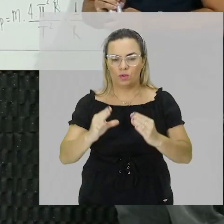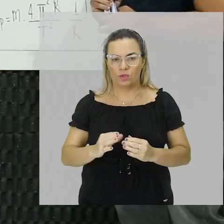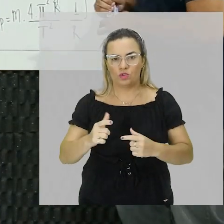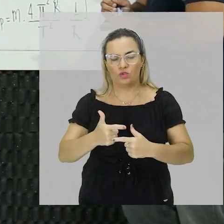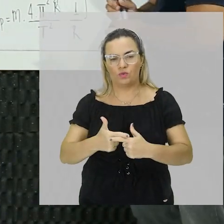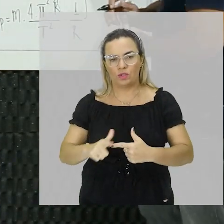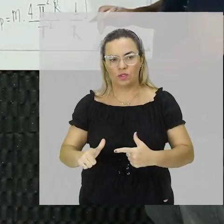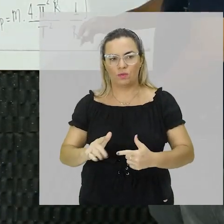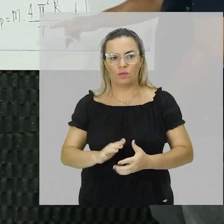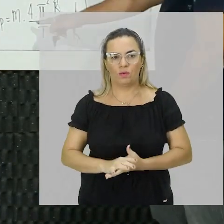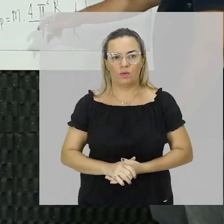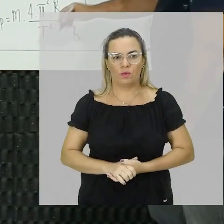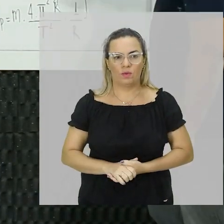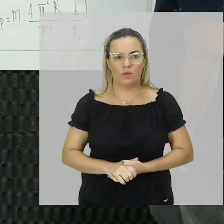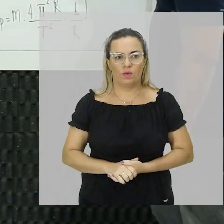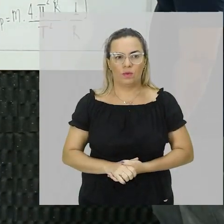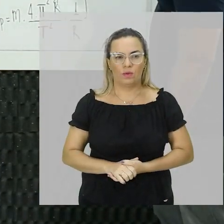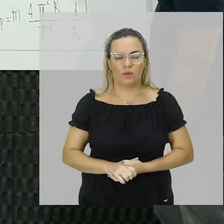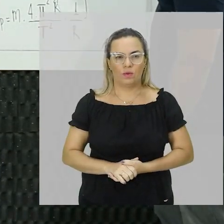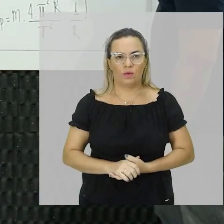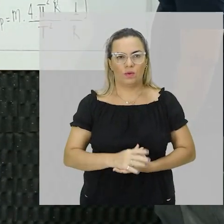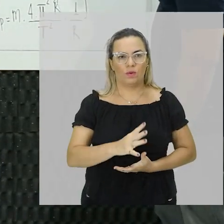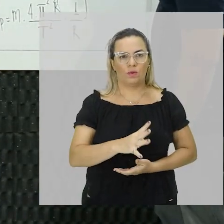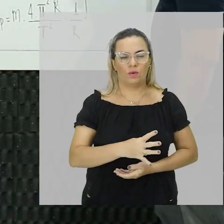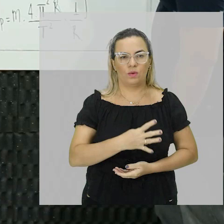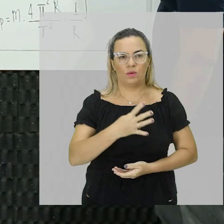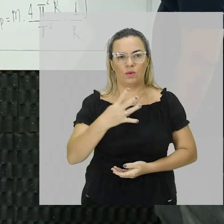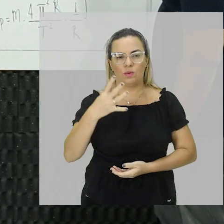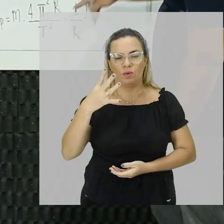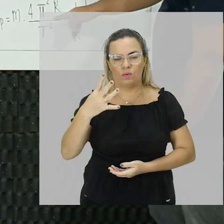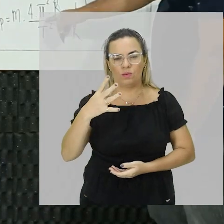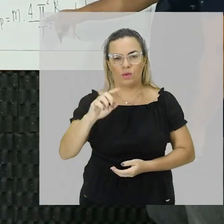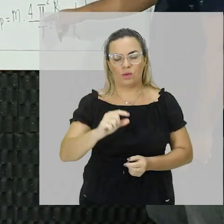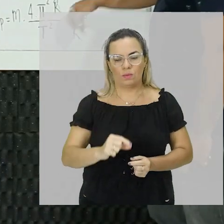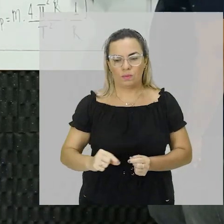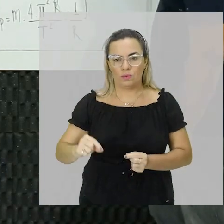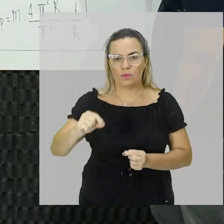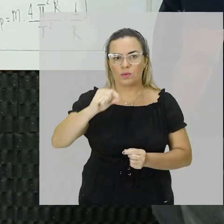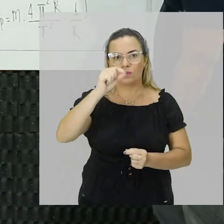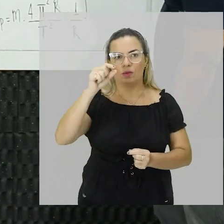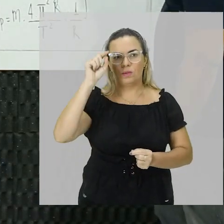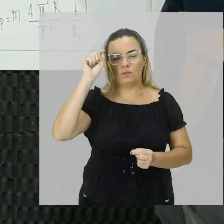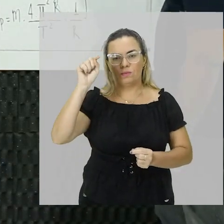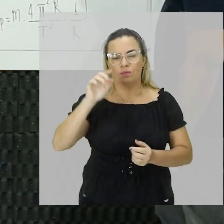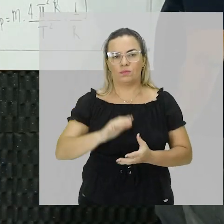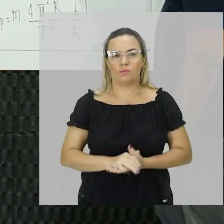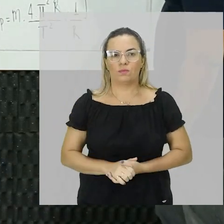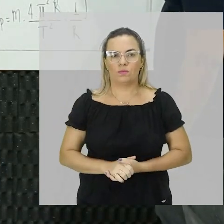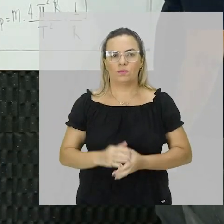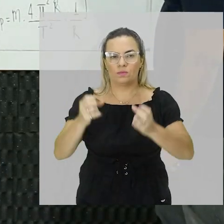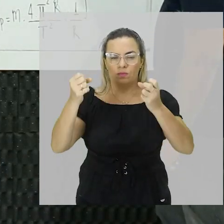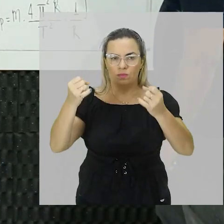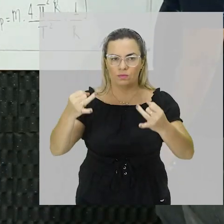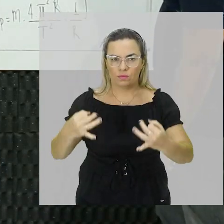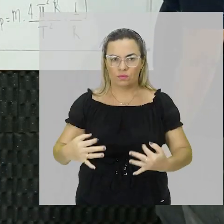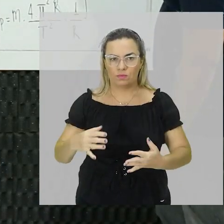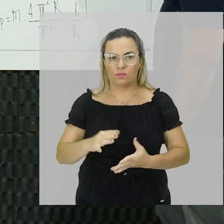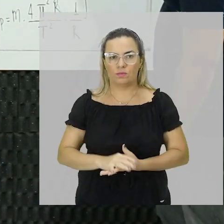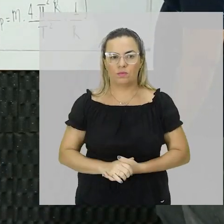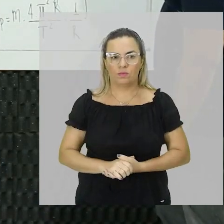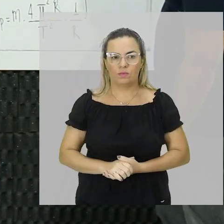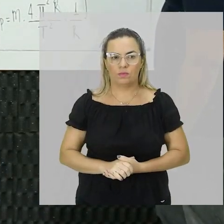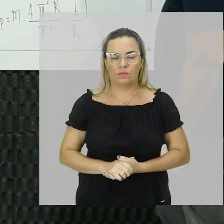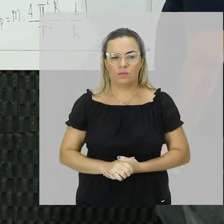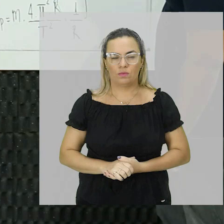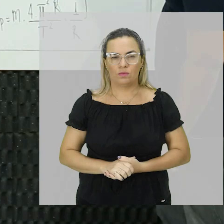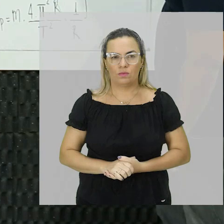divisão. Então vai ficar como? 4 vezes M